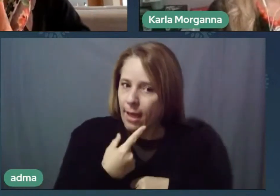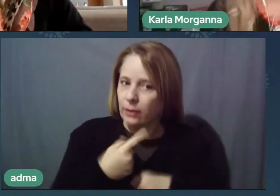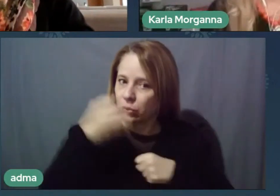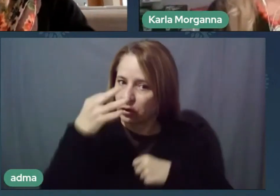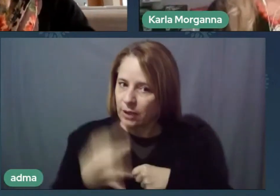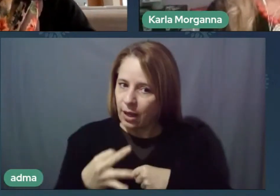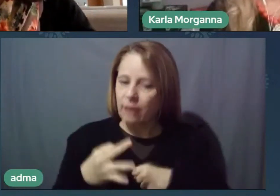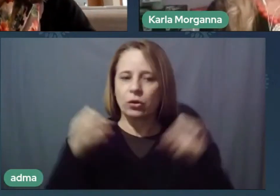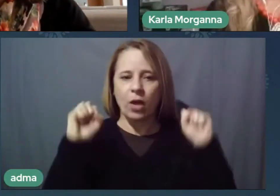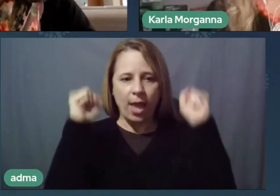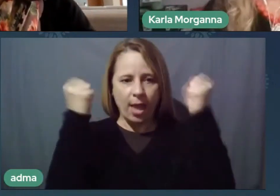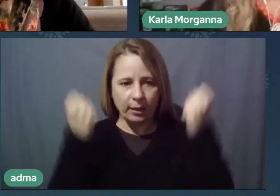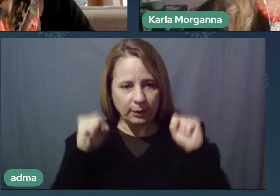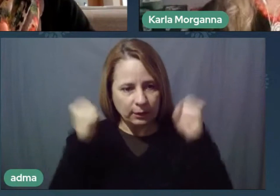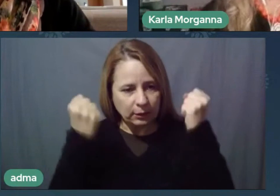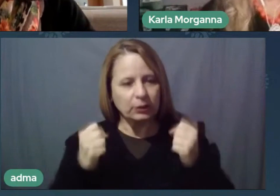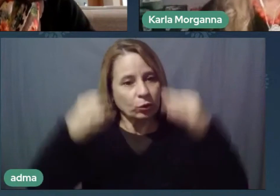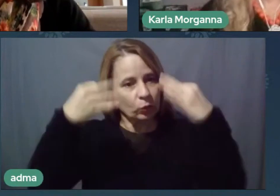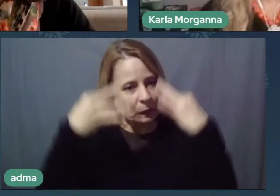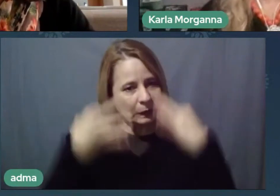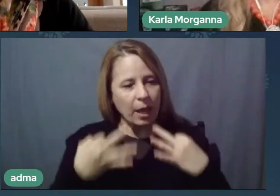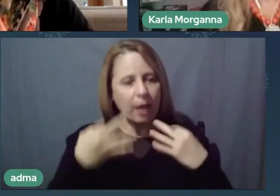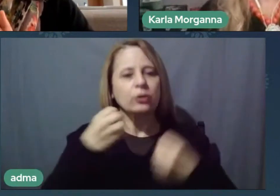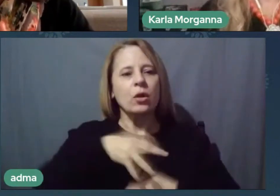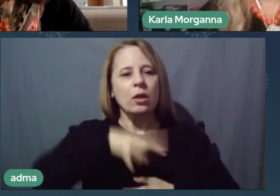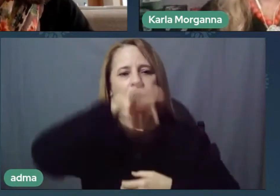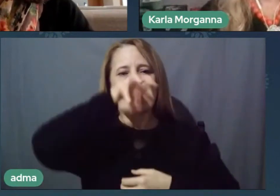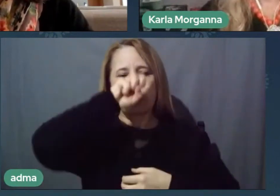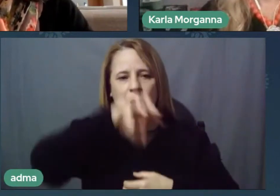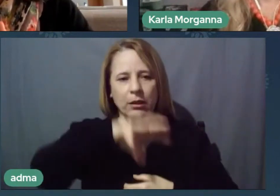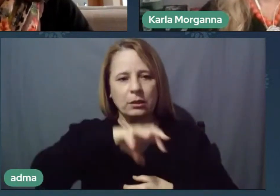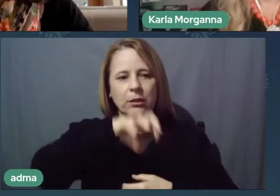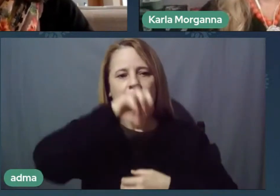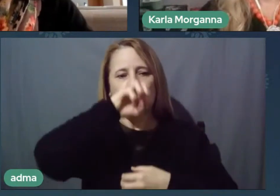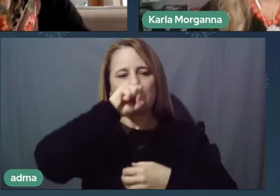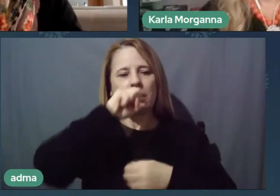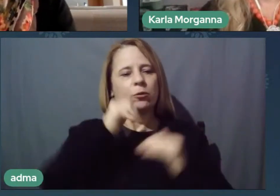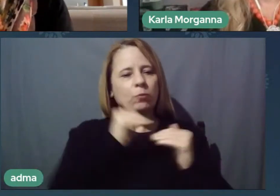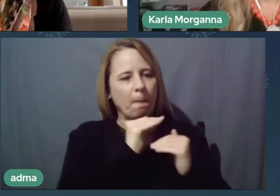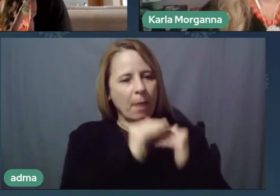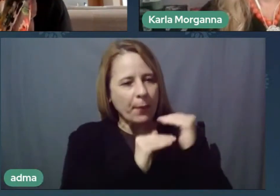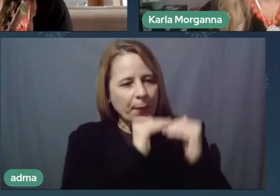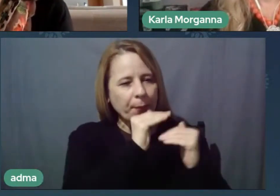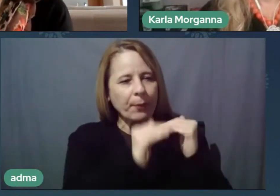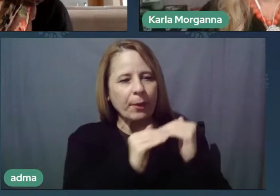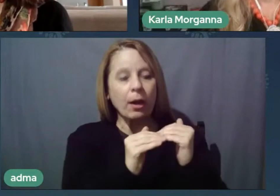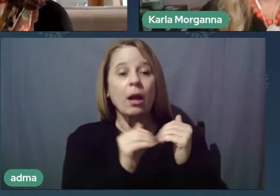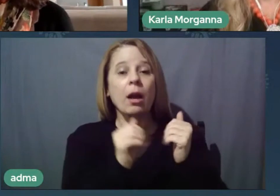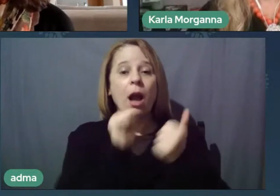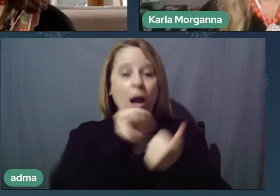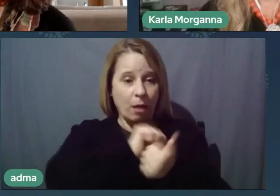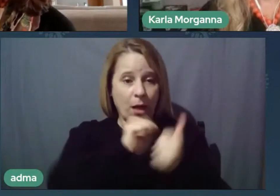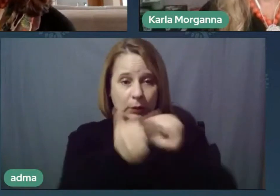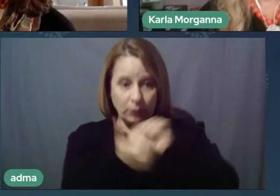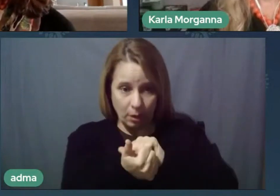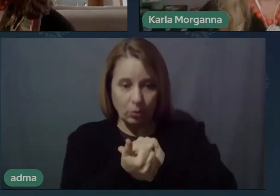o exercício físico, exercício aeróbio, com ritmo programado, adequado, e aí sim a